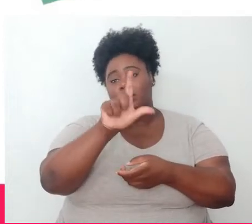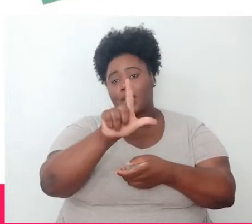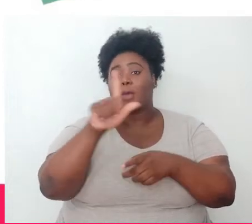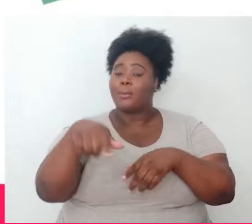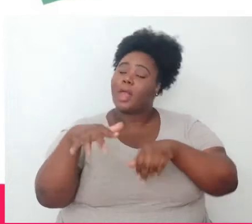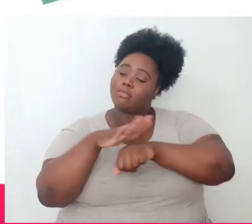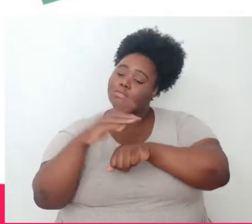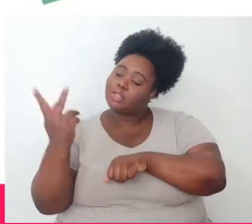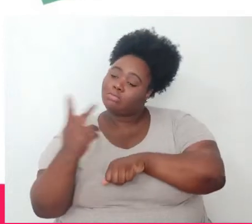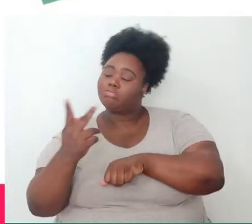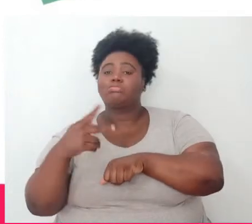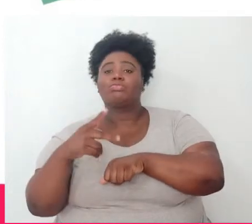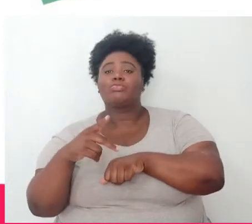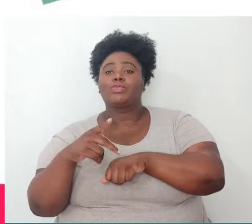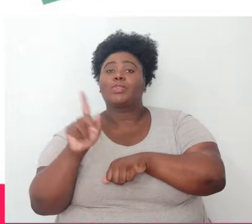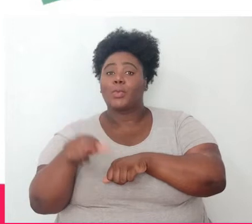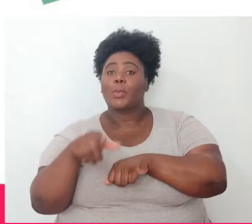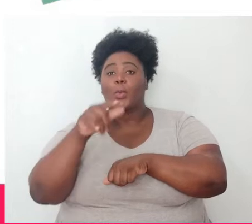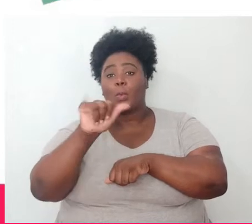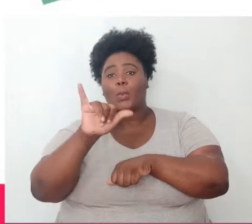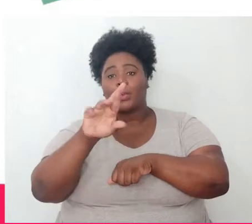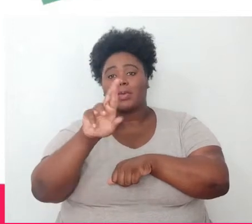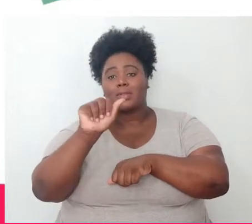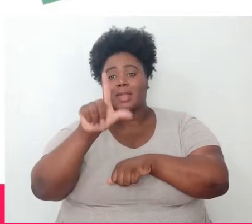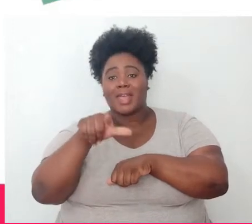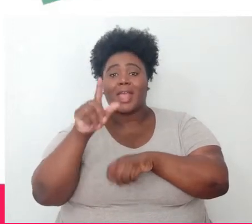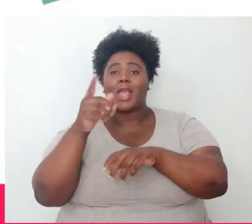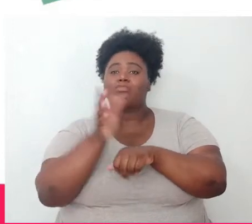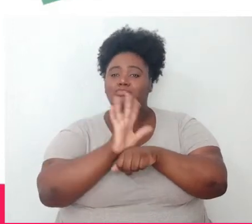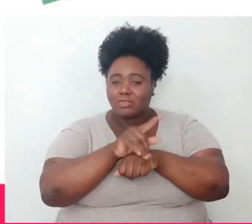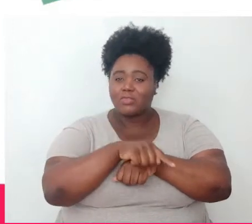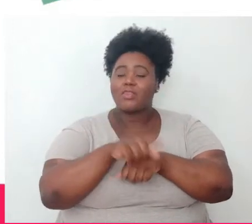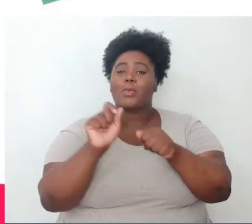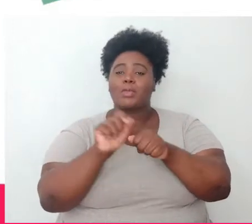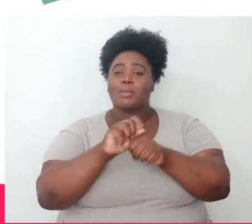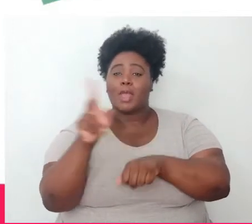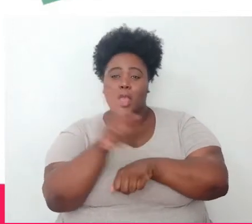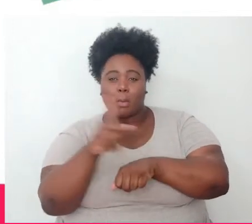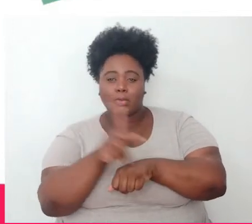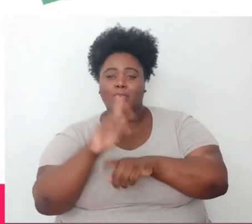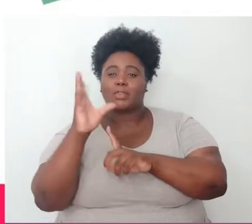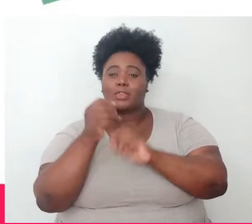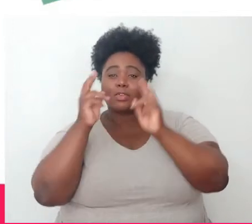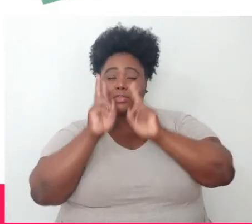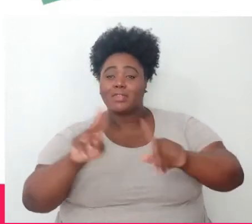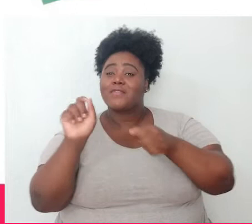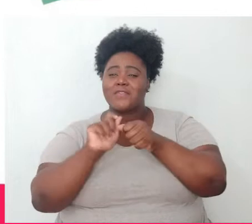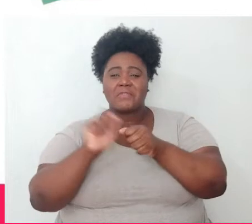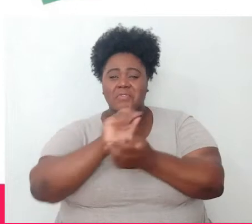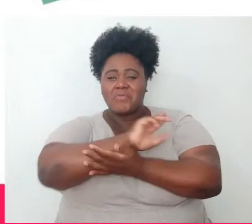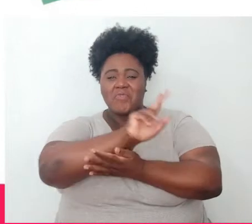junto com o Rafael Biquia, né? O Isael Machacali é cineasta, professor e artista visual, é diretor de vários filmes produzidos